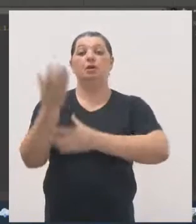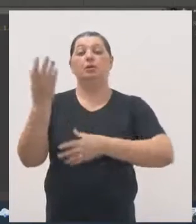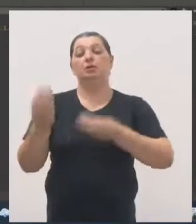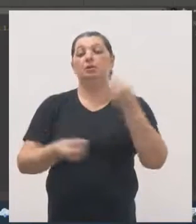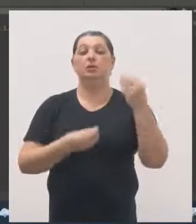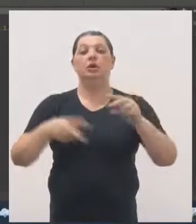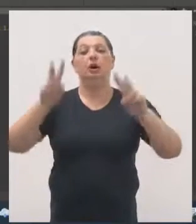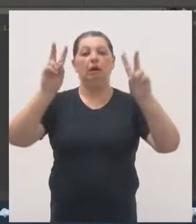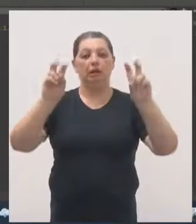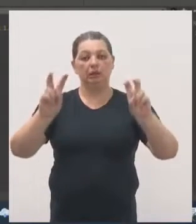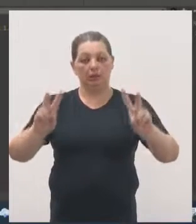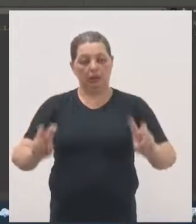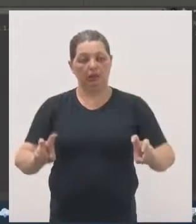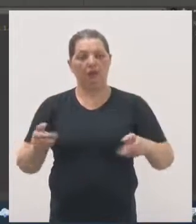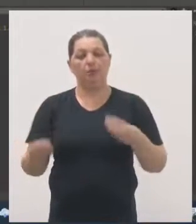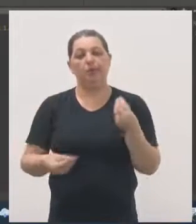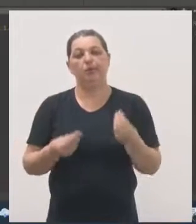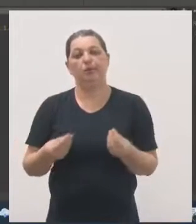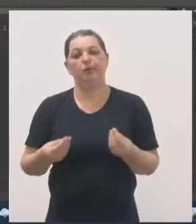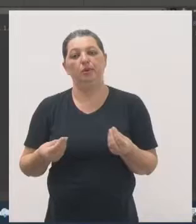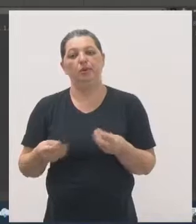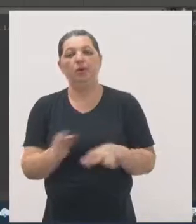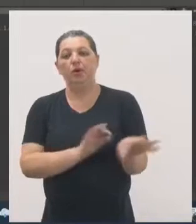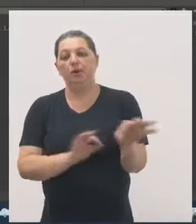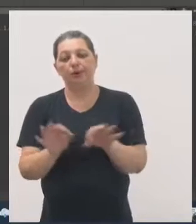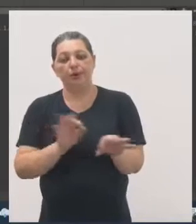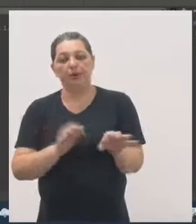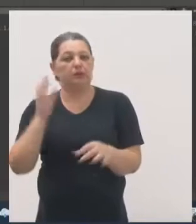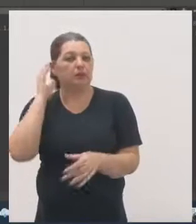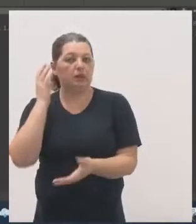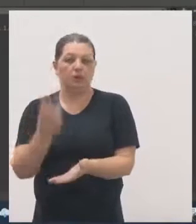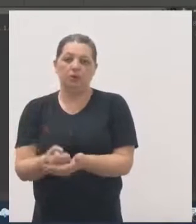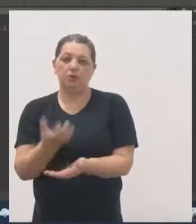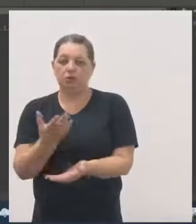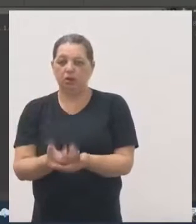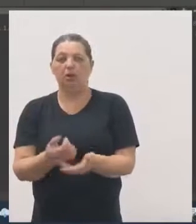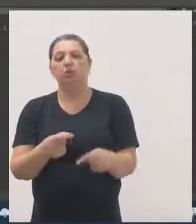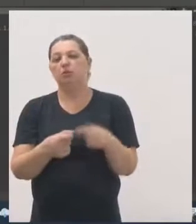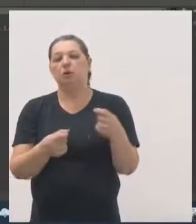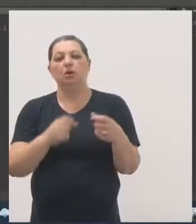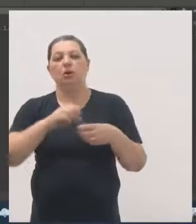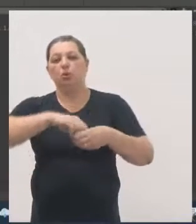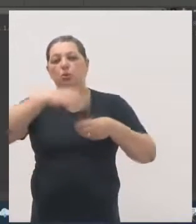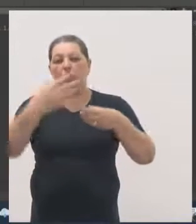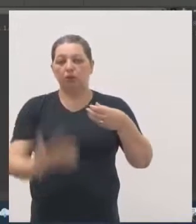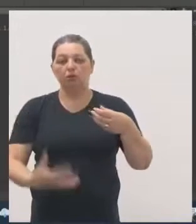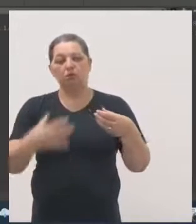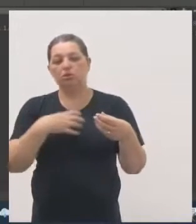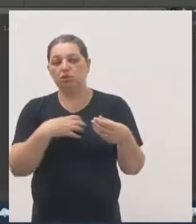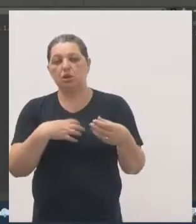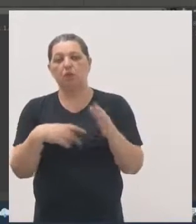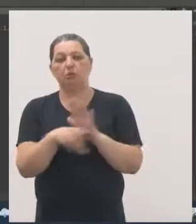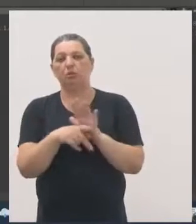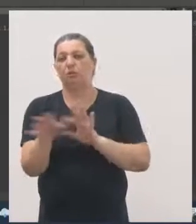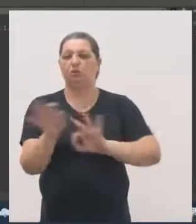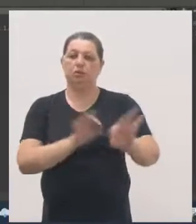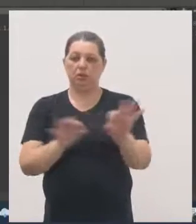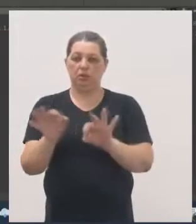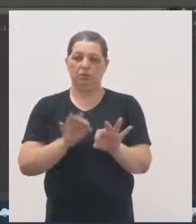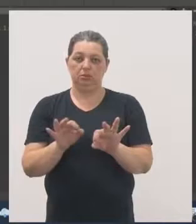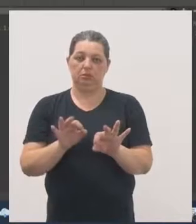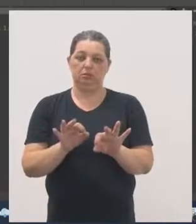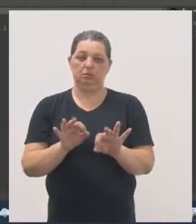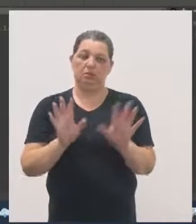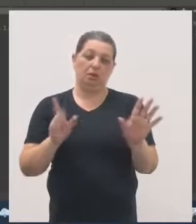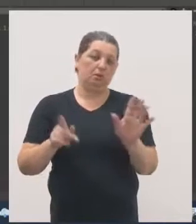as temáticas, né? De como que vocês vão ordenar o podcast, qual será o conteúdo, de que maneira vocês vão ordenar, aí é por